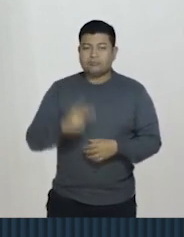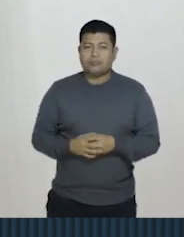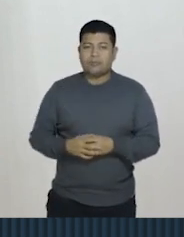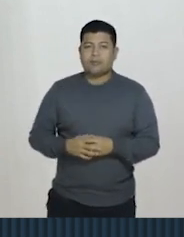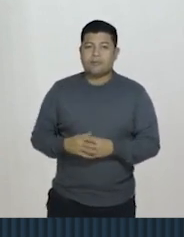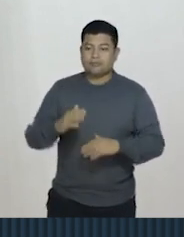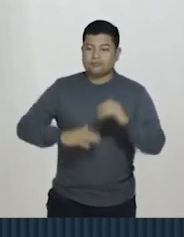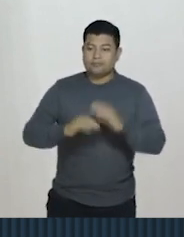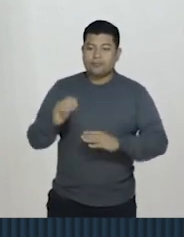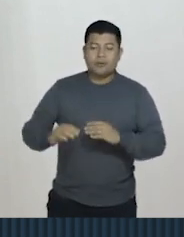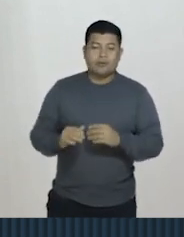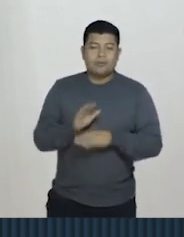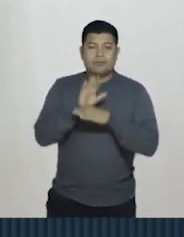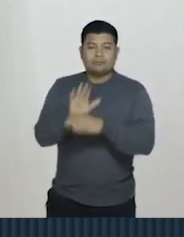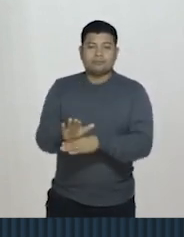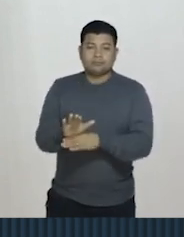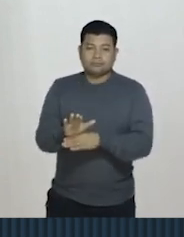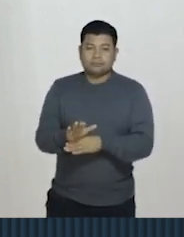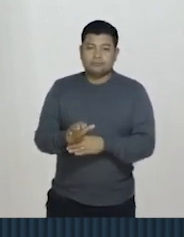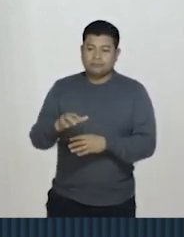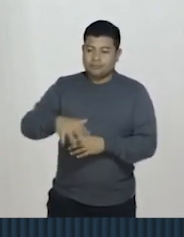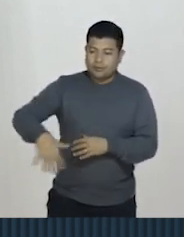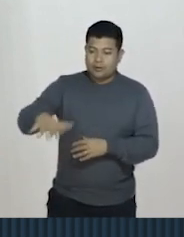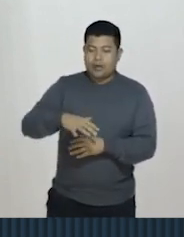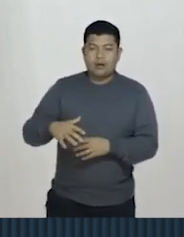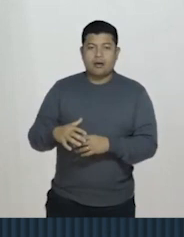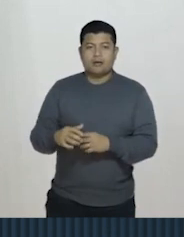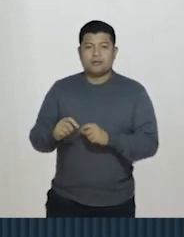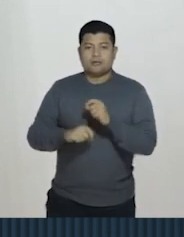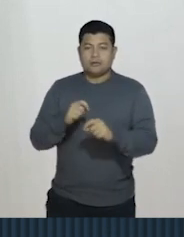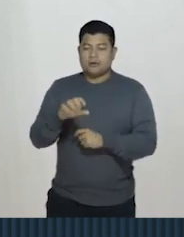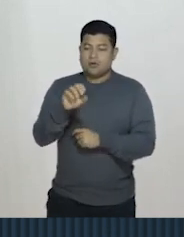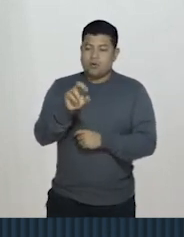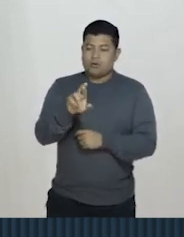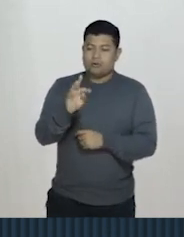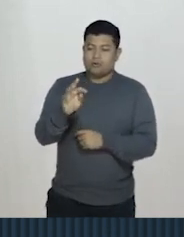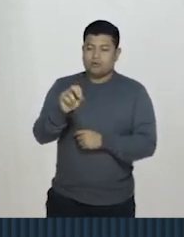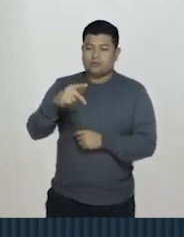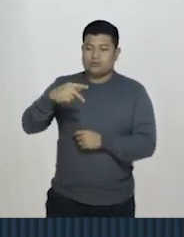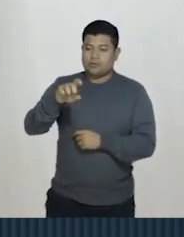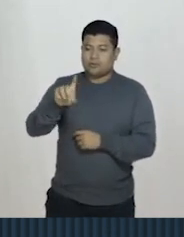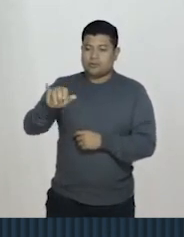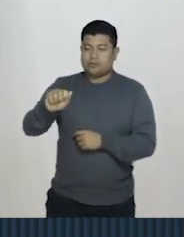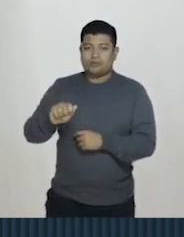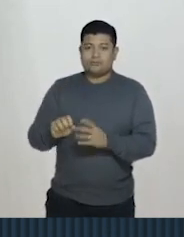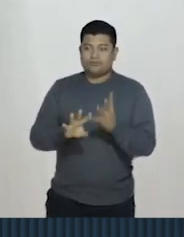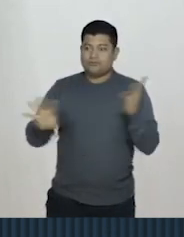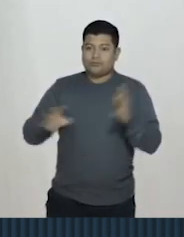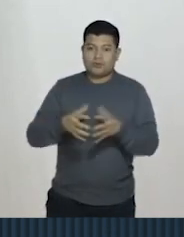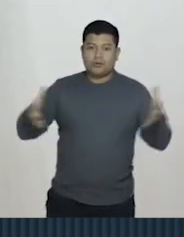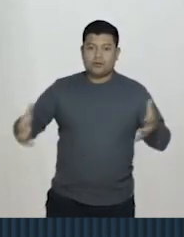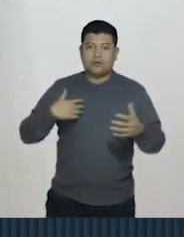ações complementares na área da ortopedia, que possui o maior número de fila. O que aconteceu? Agora são